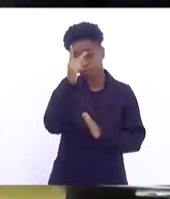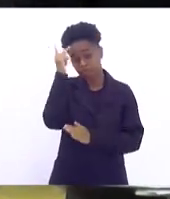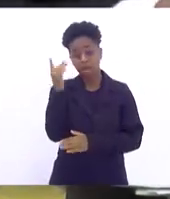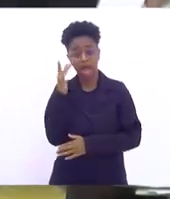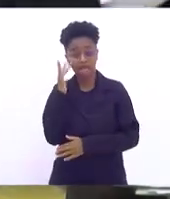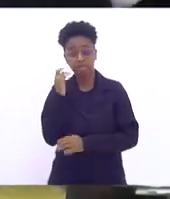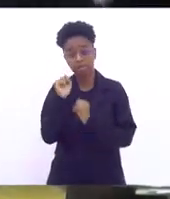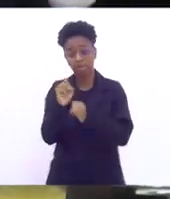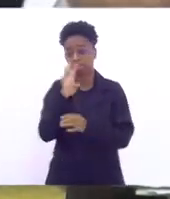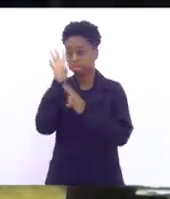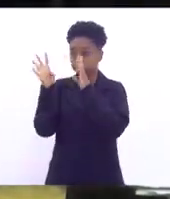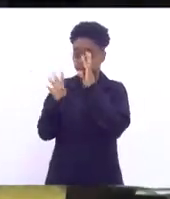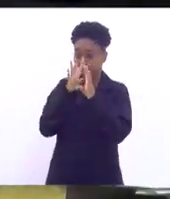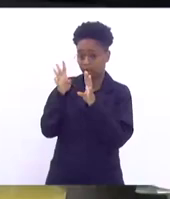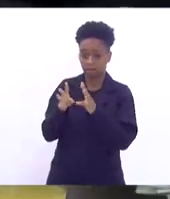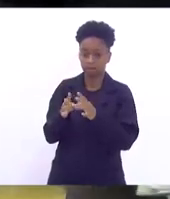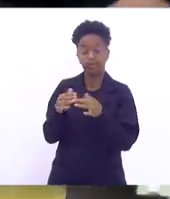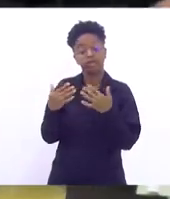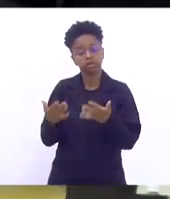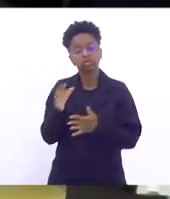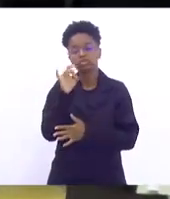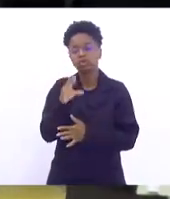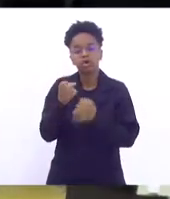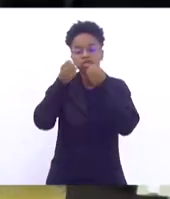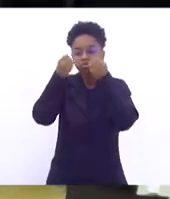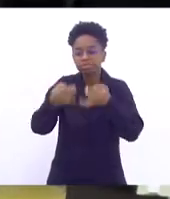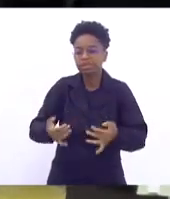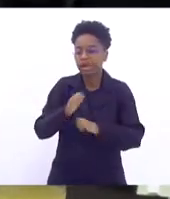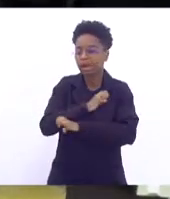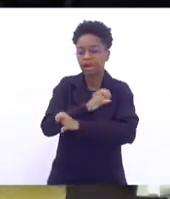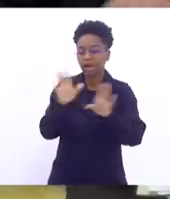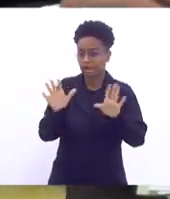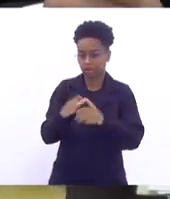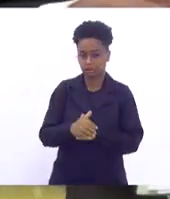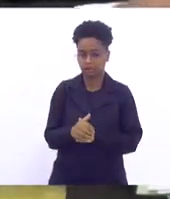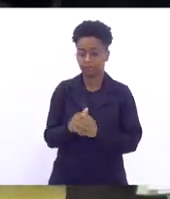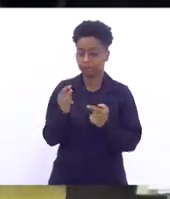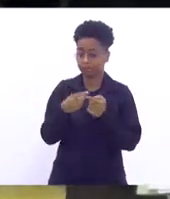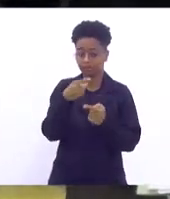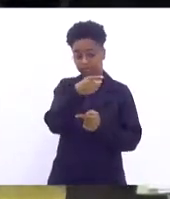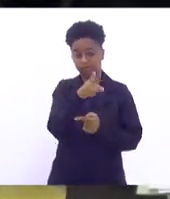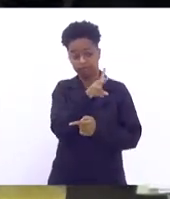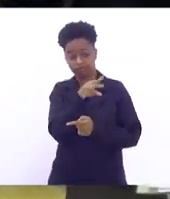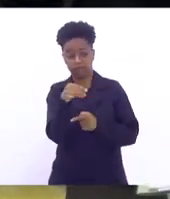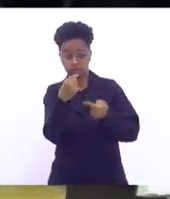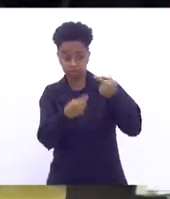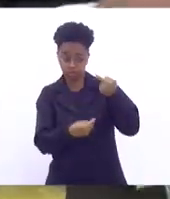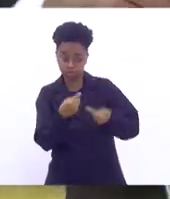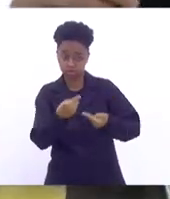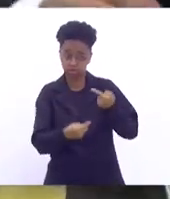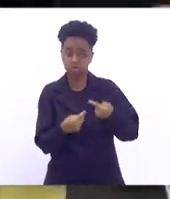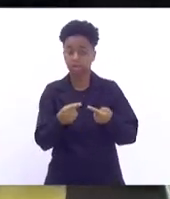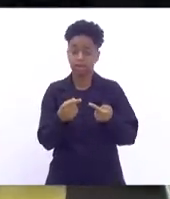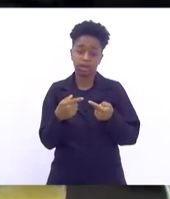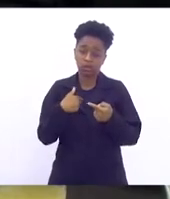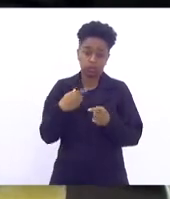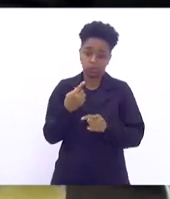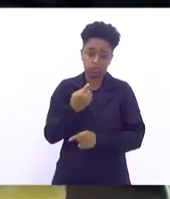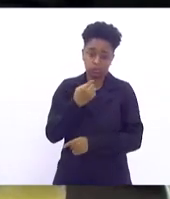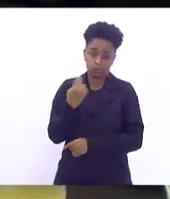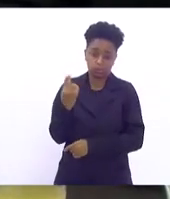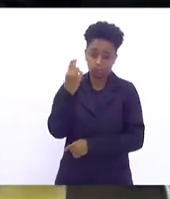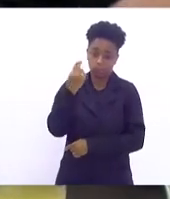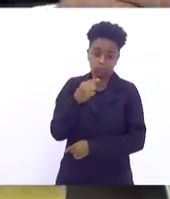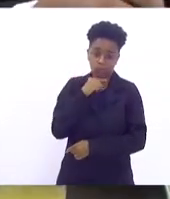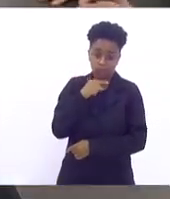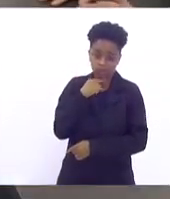que não precisa Então essa questão esclarecimento na verdade já que o excelência vai discutir poder apontar eu não conseguir achar